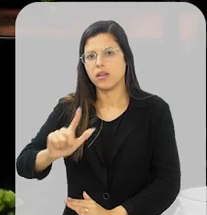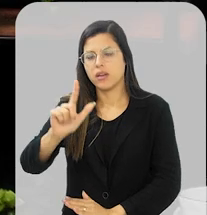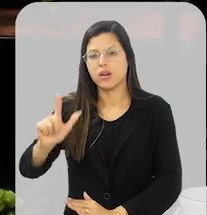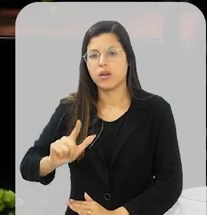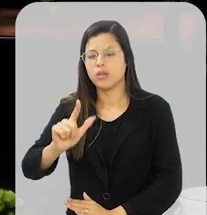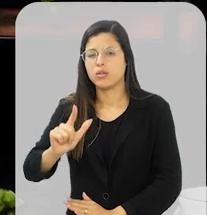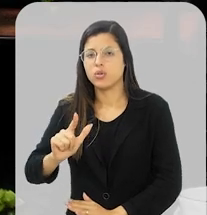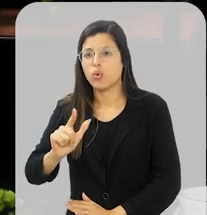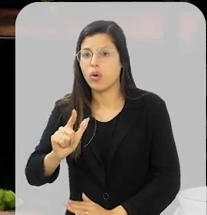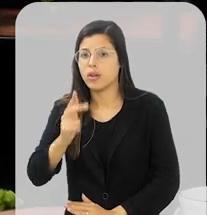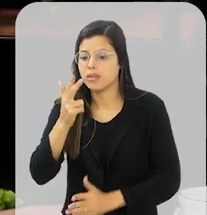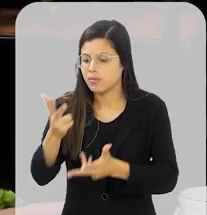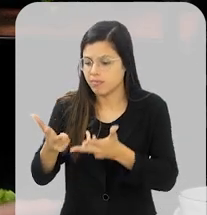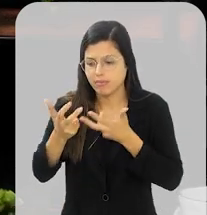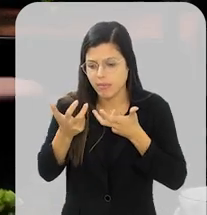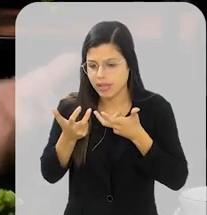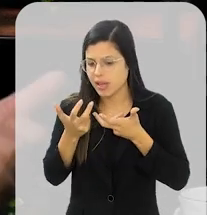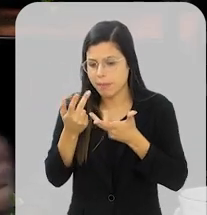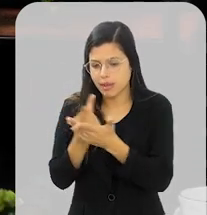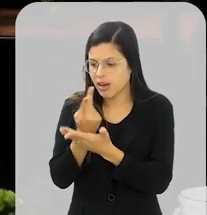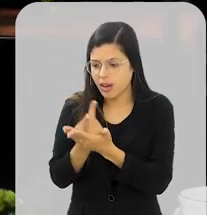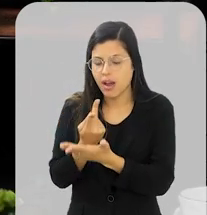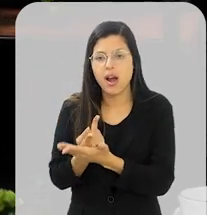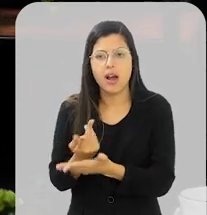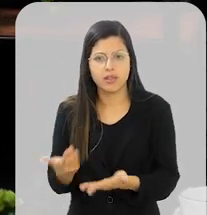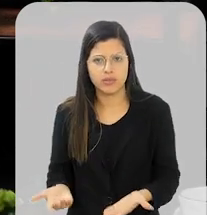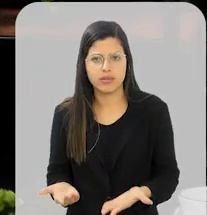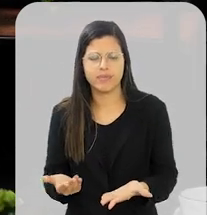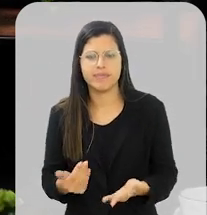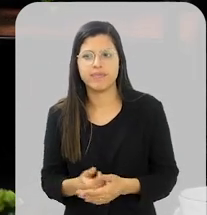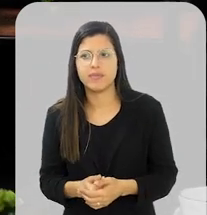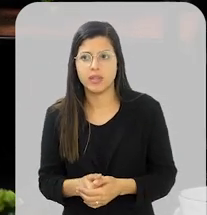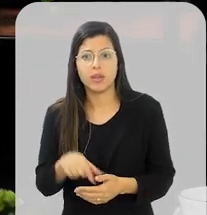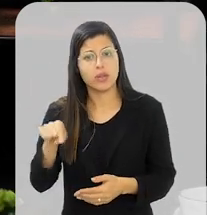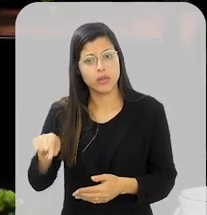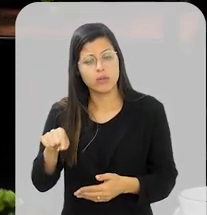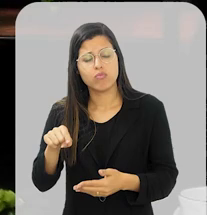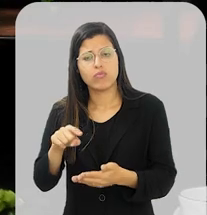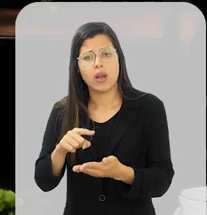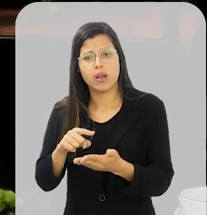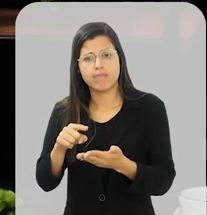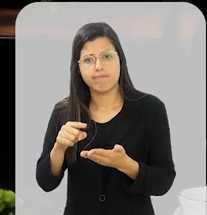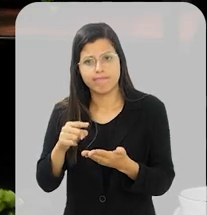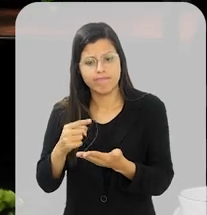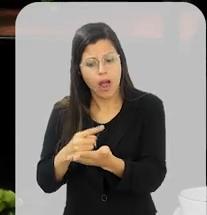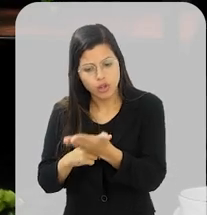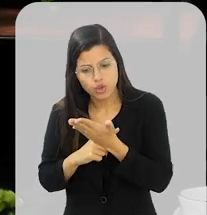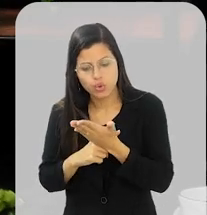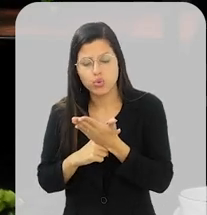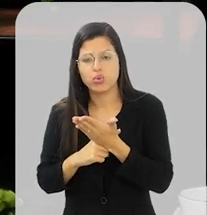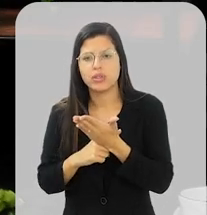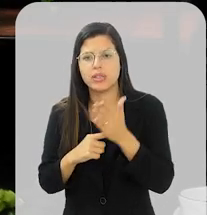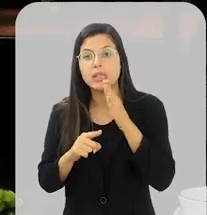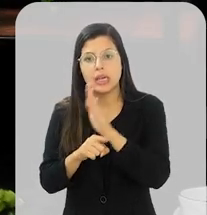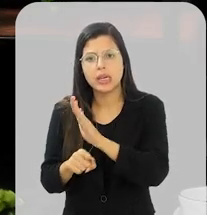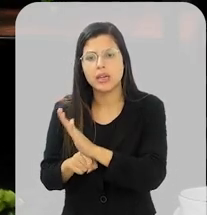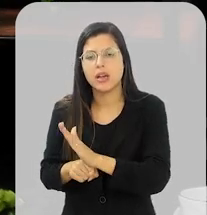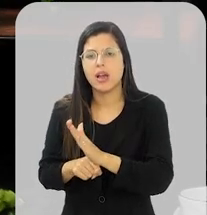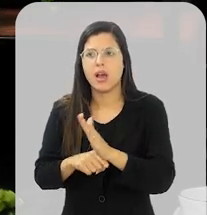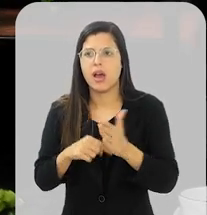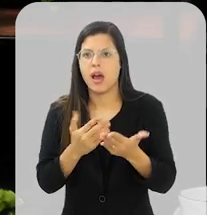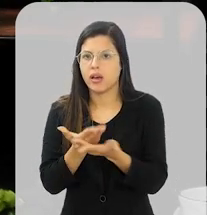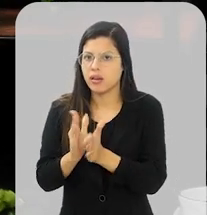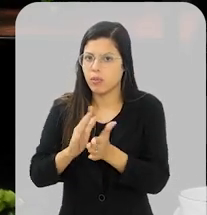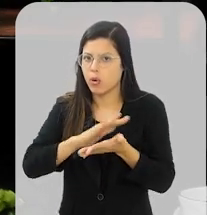aquela literatura, você desconstrói tudo que você imaginava, né? E isso contribui para a gente